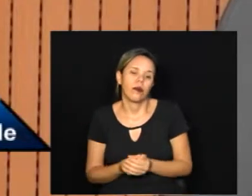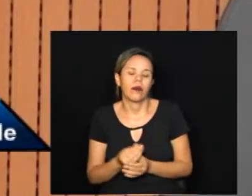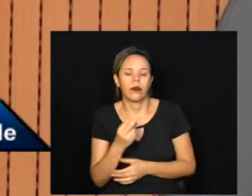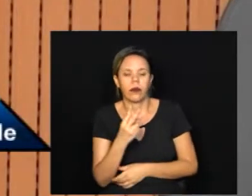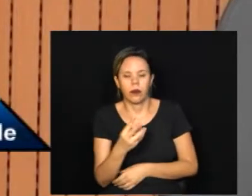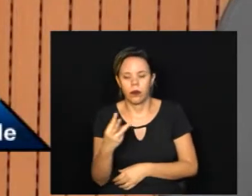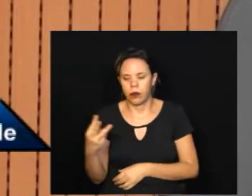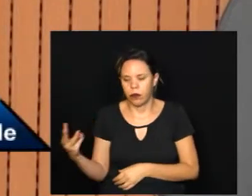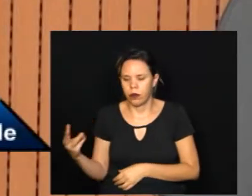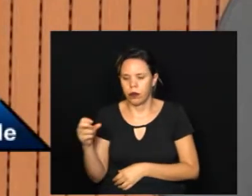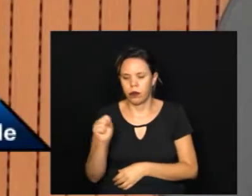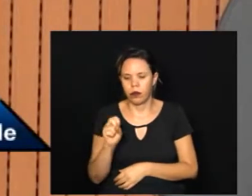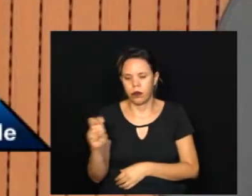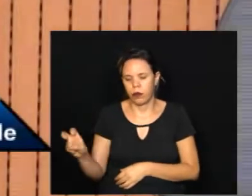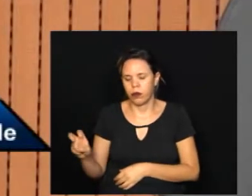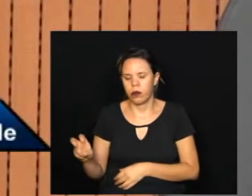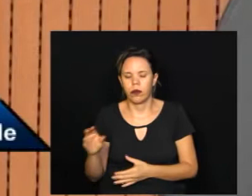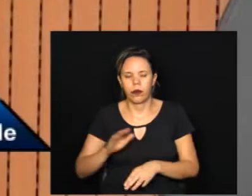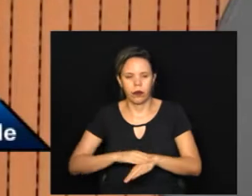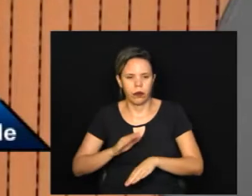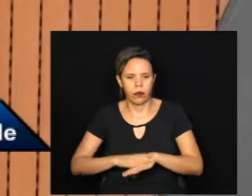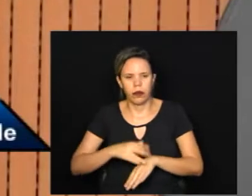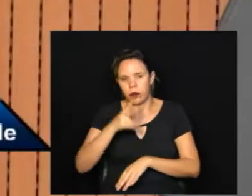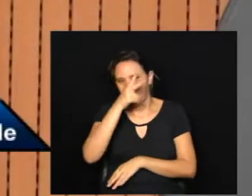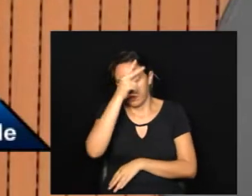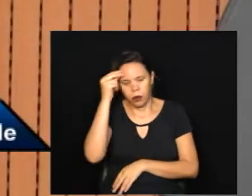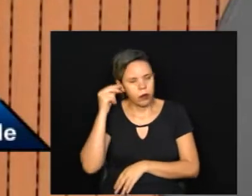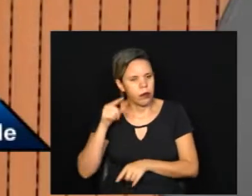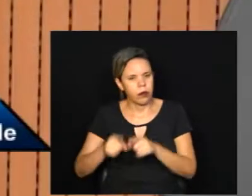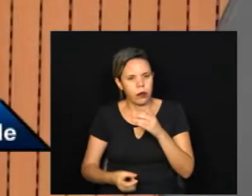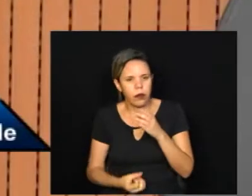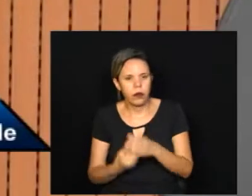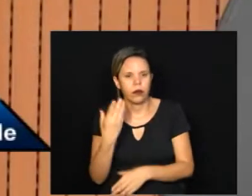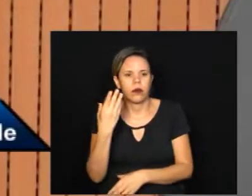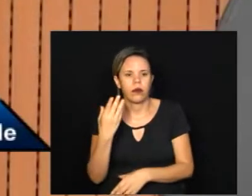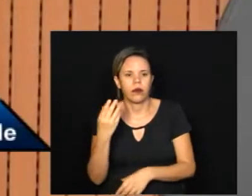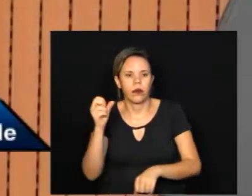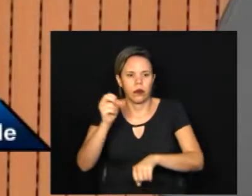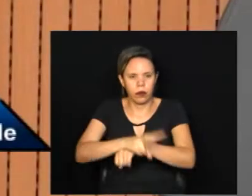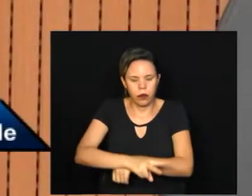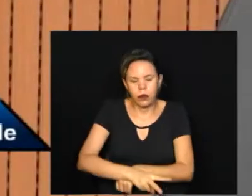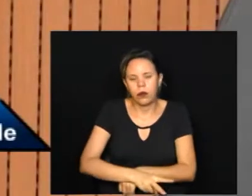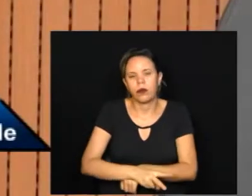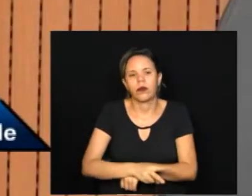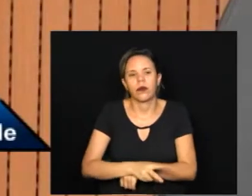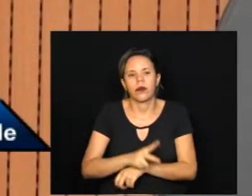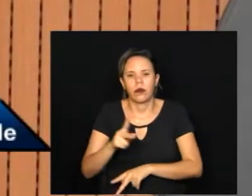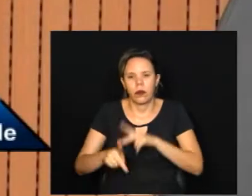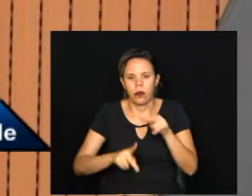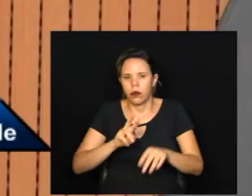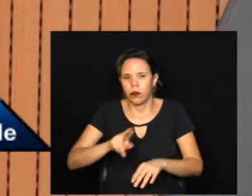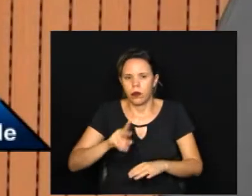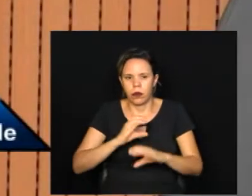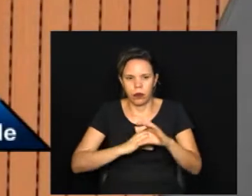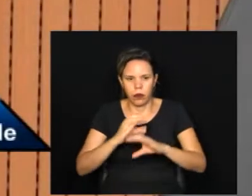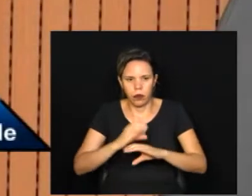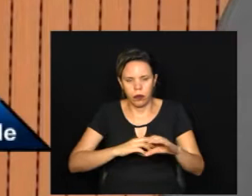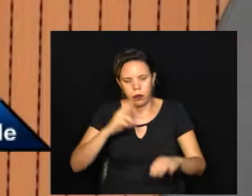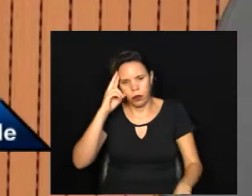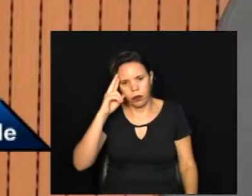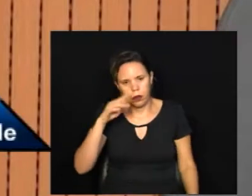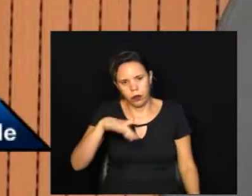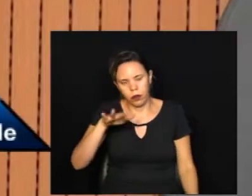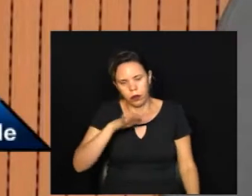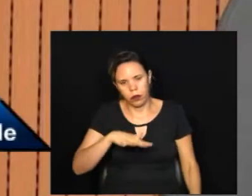233385, de autoria do prefeito municipal, que extingue e cria cargos em comissão de direção, chefia